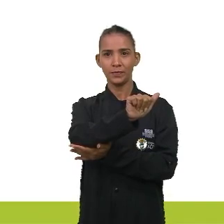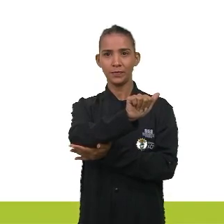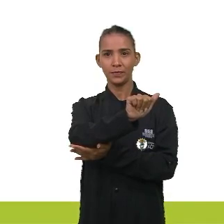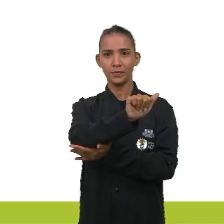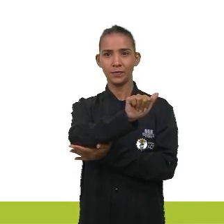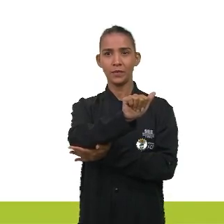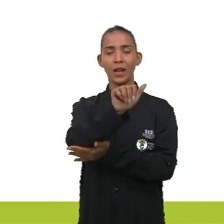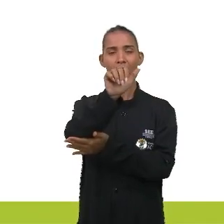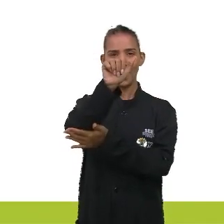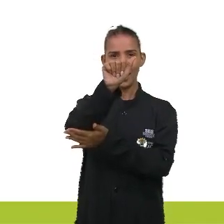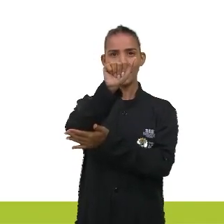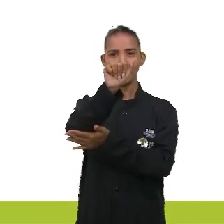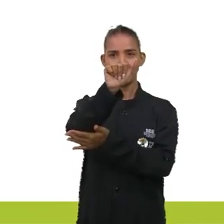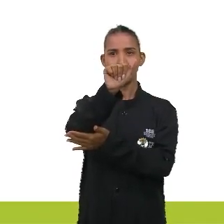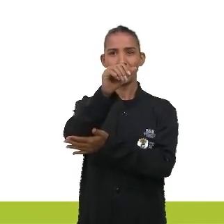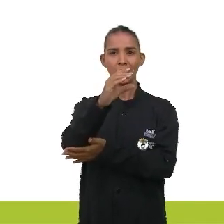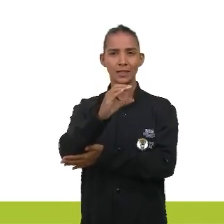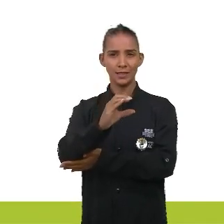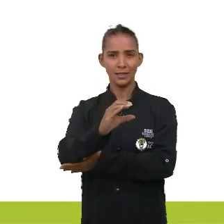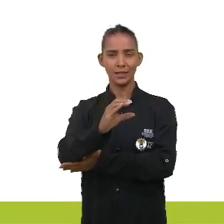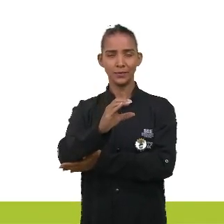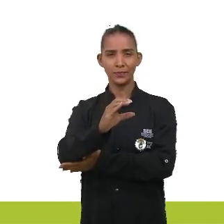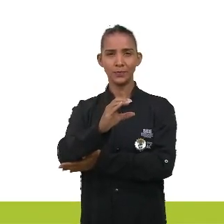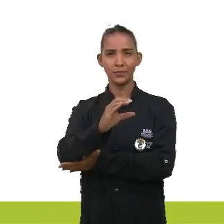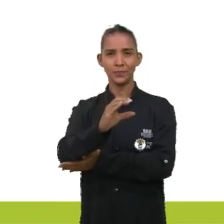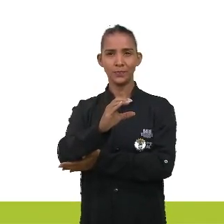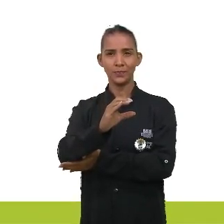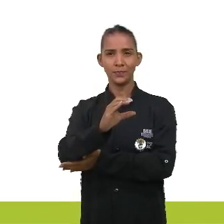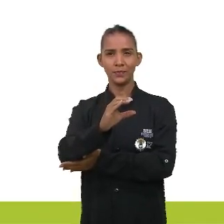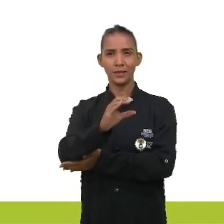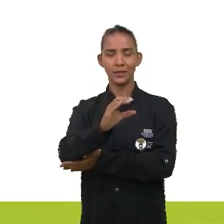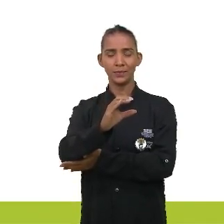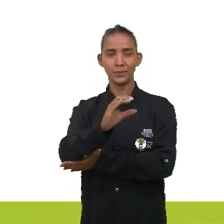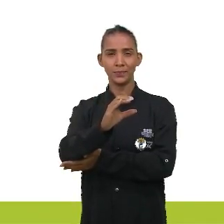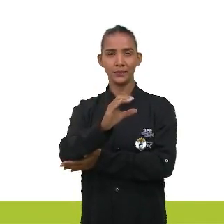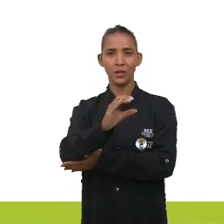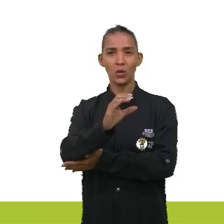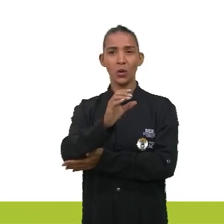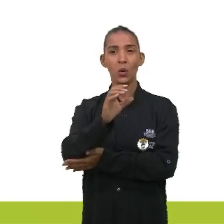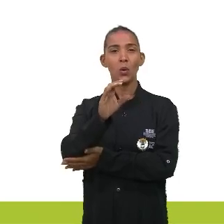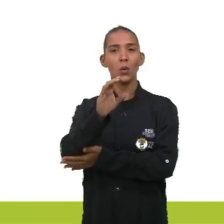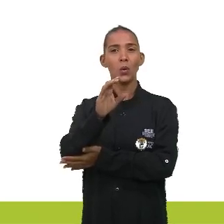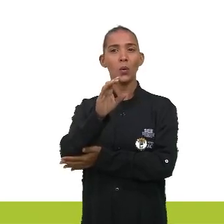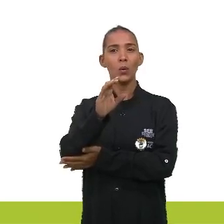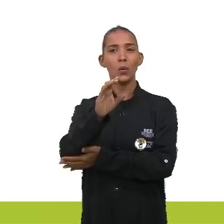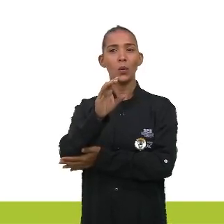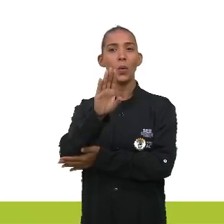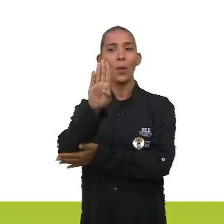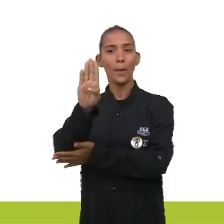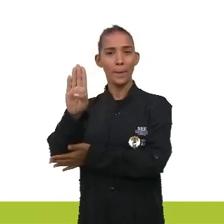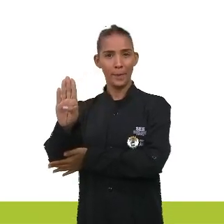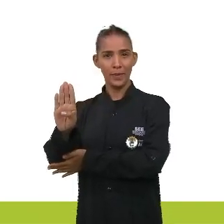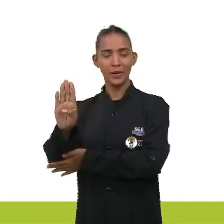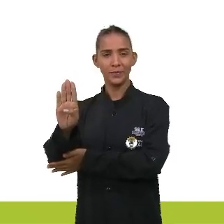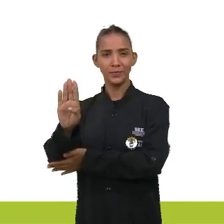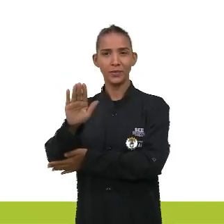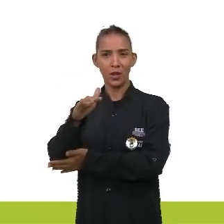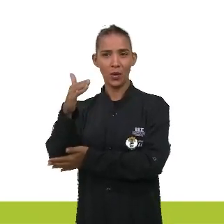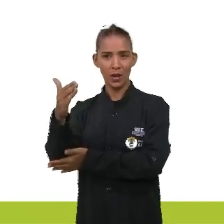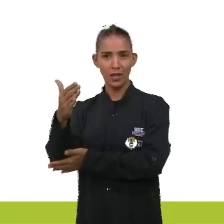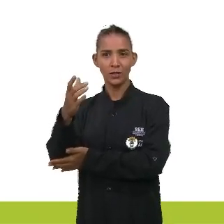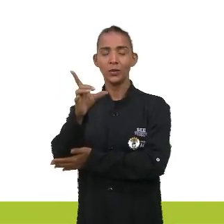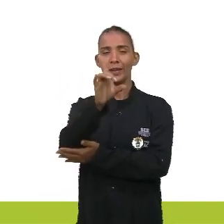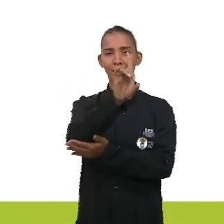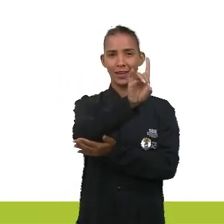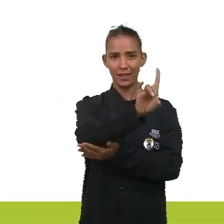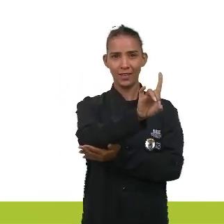colocado a C aqui, e agora eu tivesse, em vez de colocado B aqui, eu tivesse colocado a pessoa D e a B